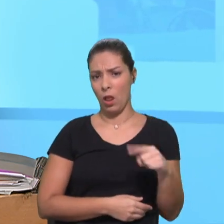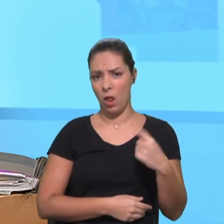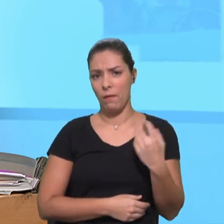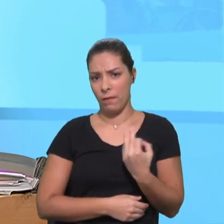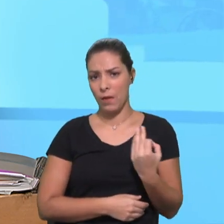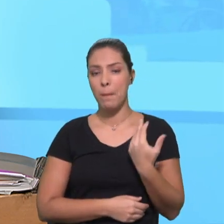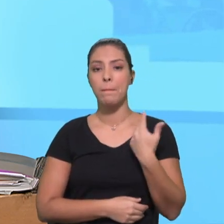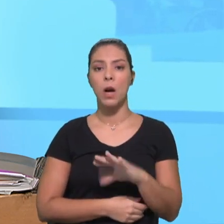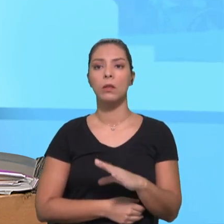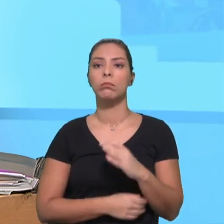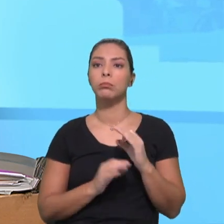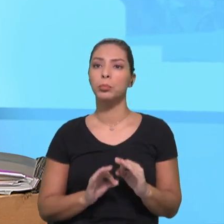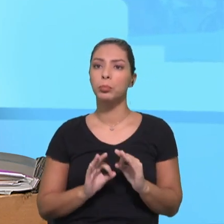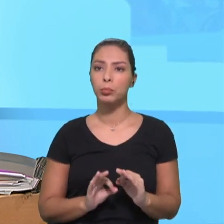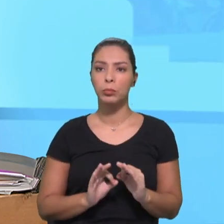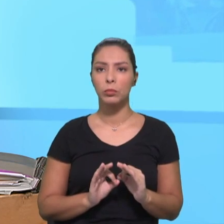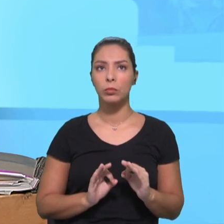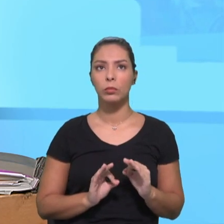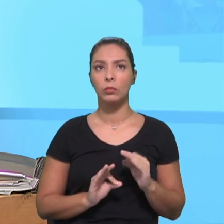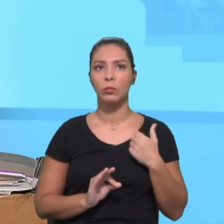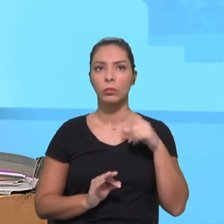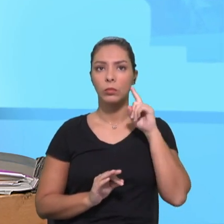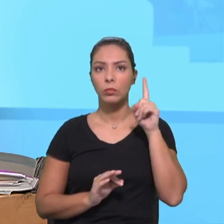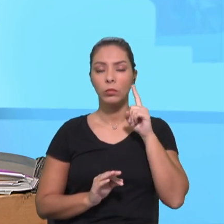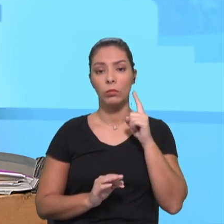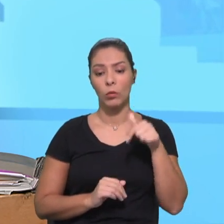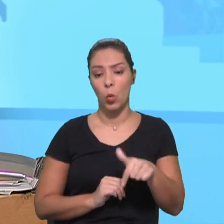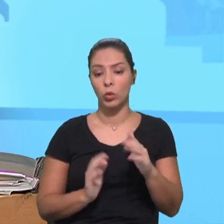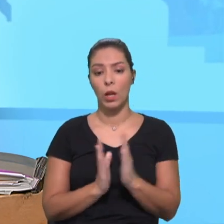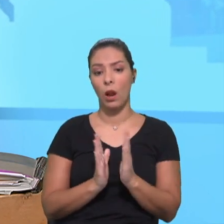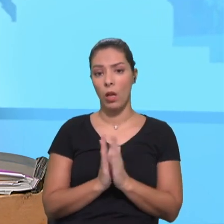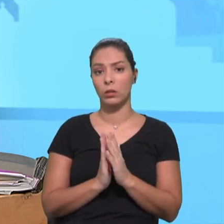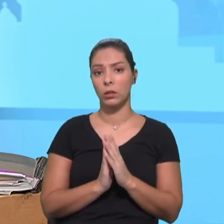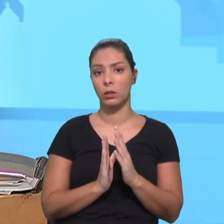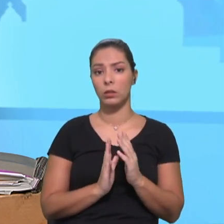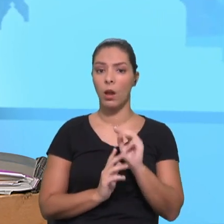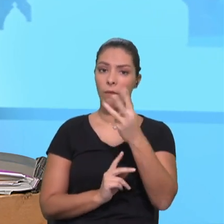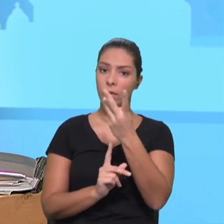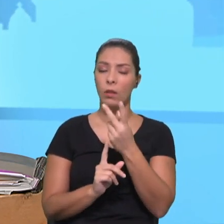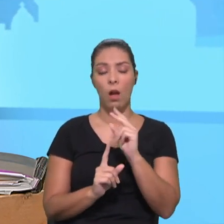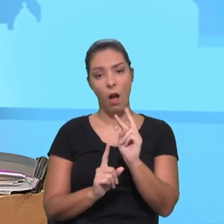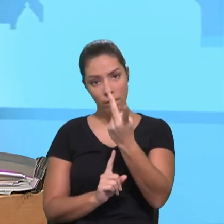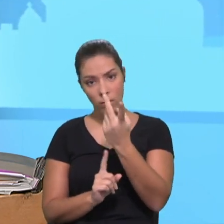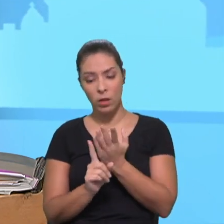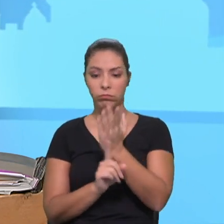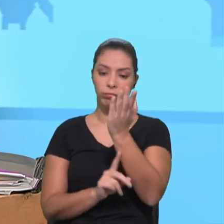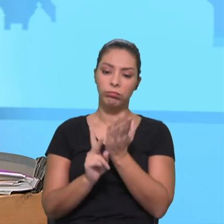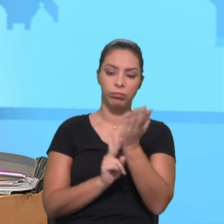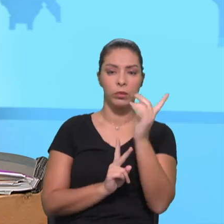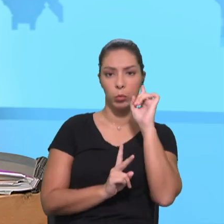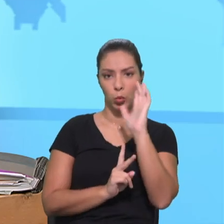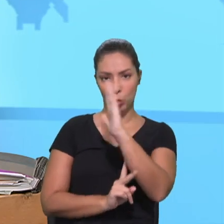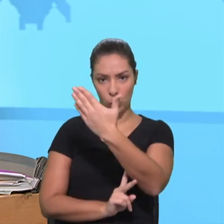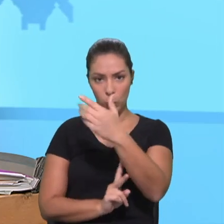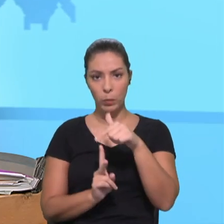sobretudo, perceber que é esta questão que hoje uma igreja tem duas dimensões fundamentais. A